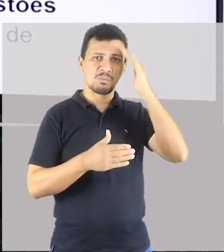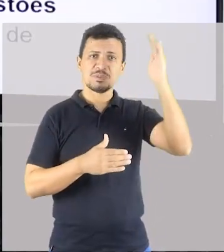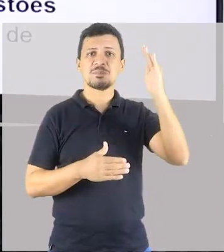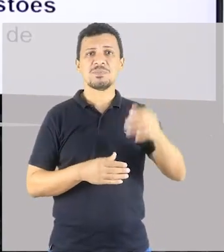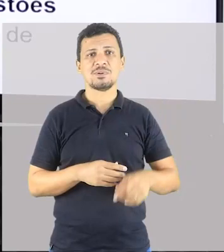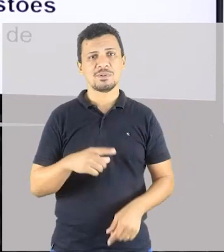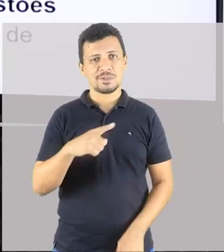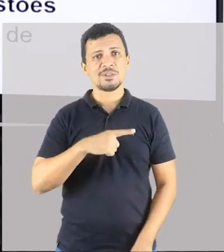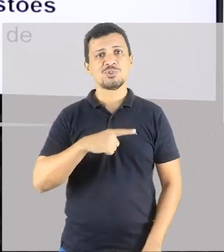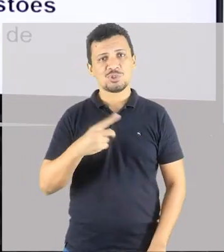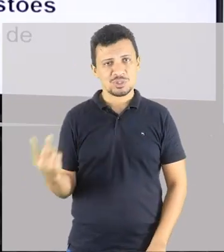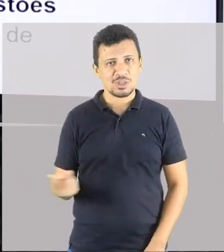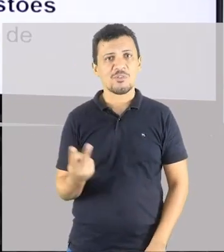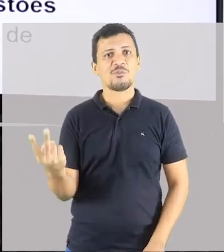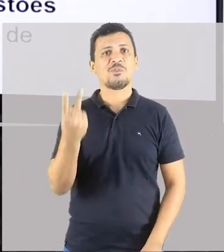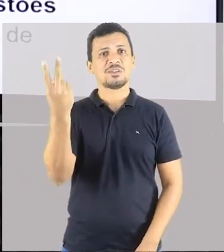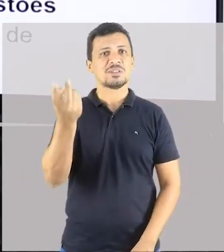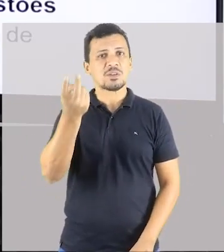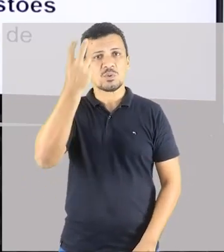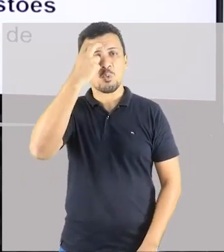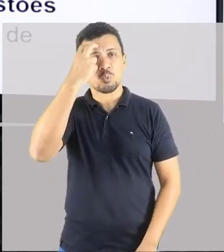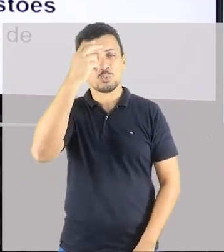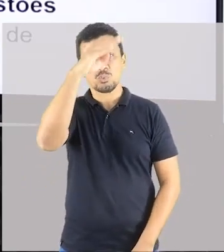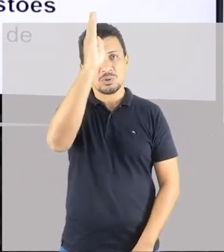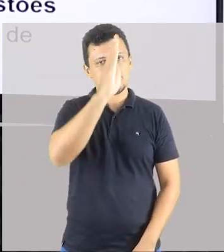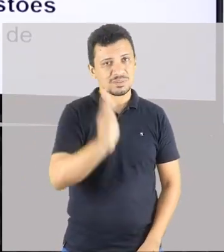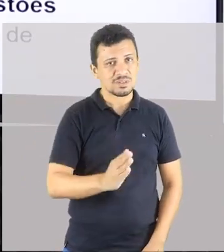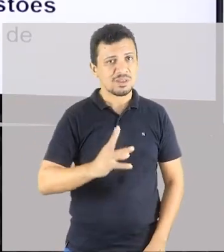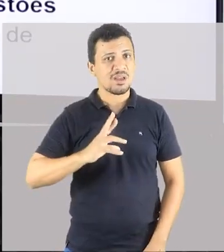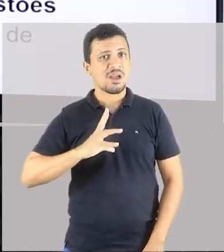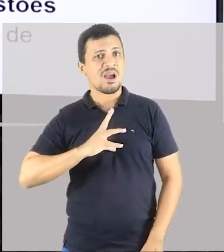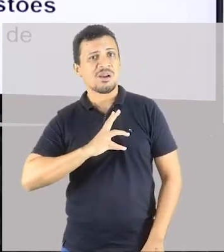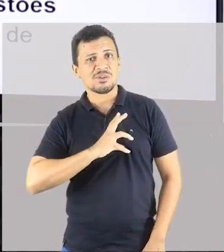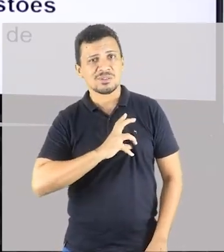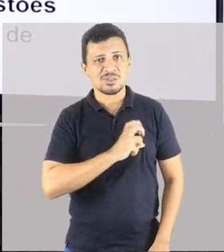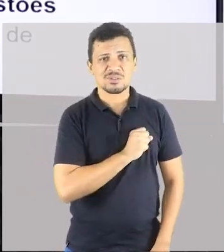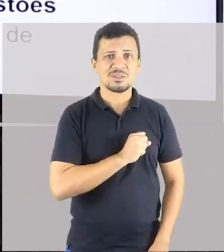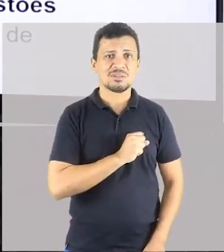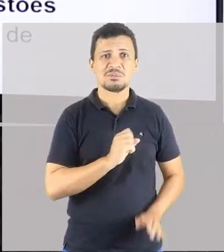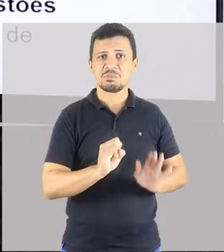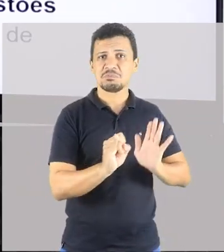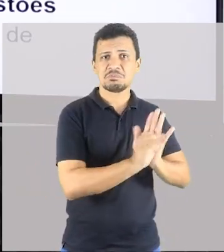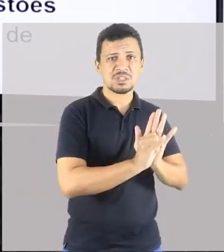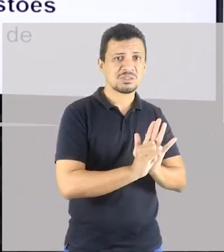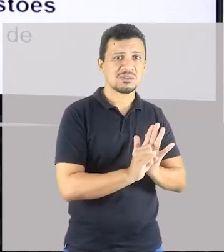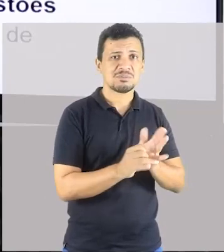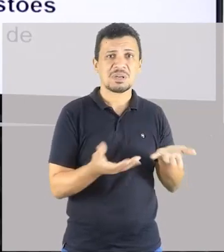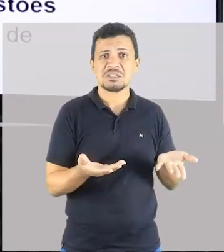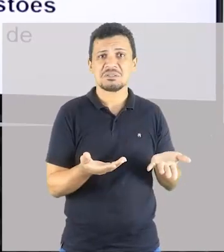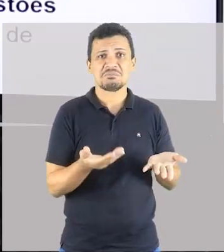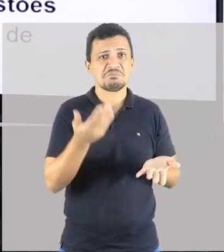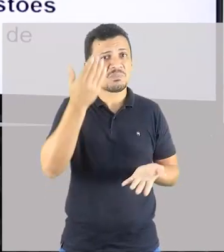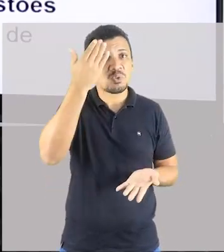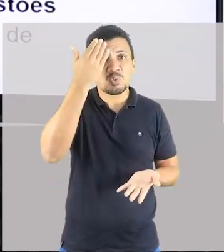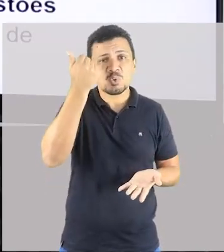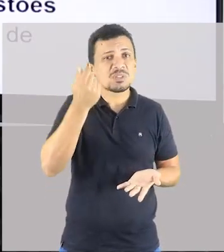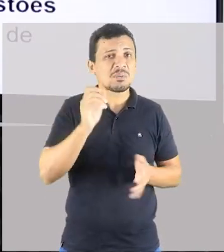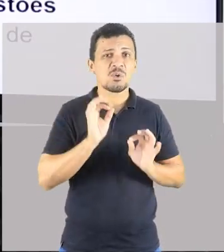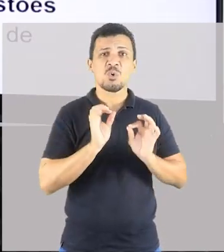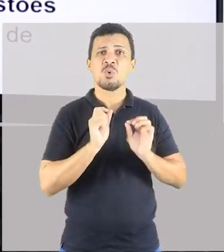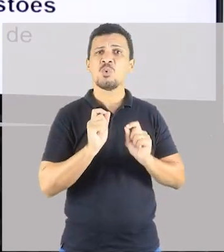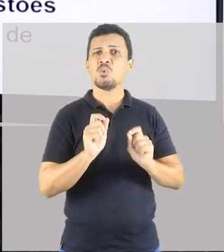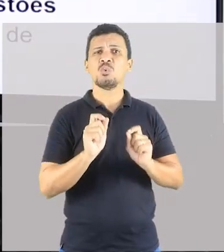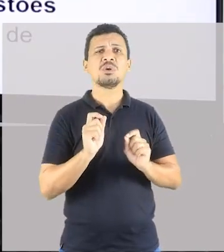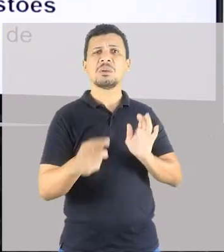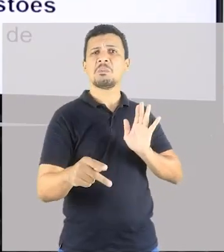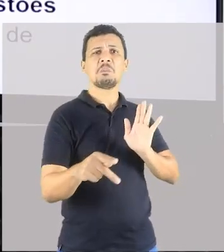valorização da cultura nacional, um nacionalismo, uma identidade, mas eles não sabiam exatamente o que eles poderiam